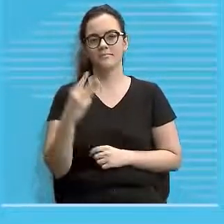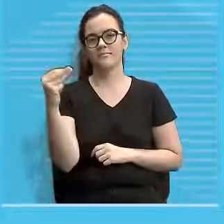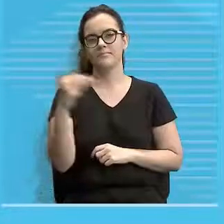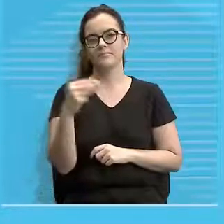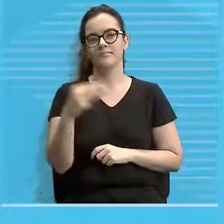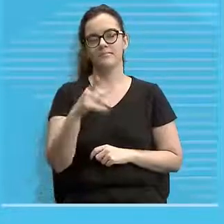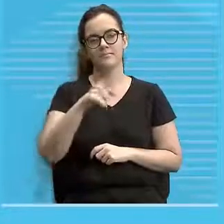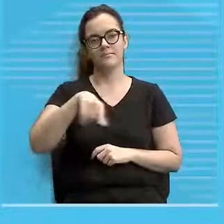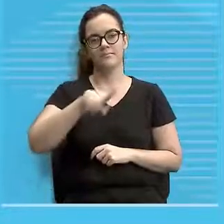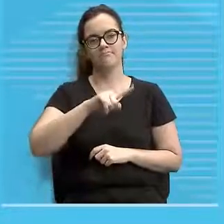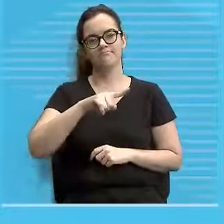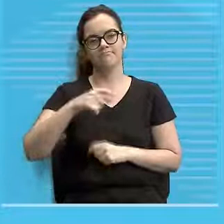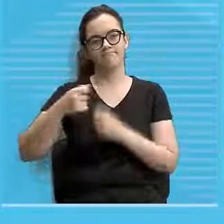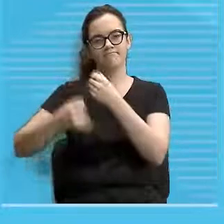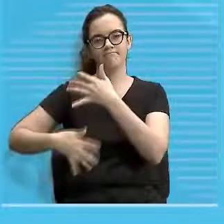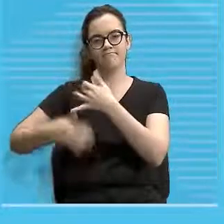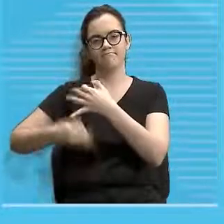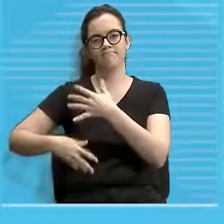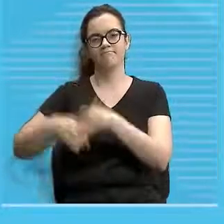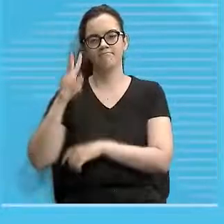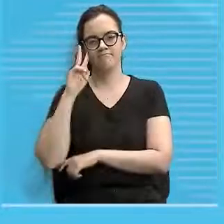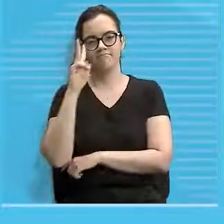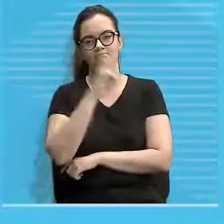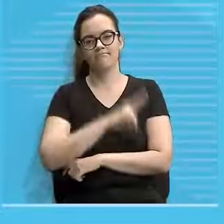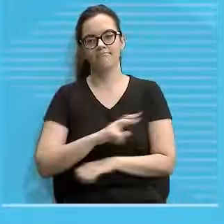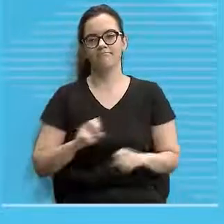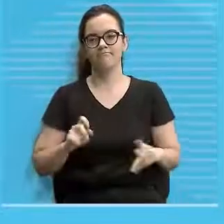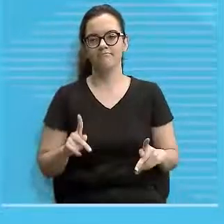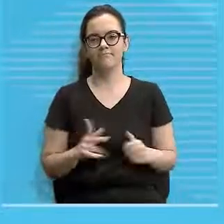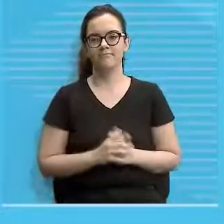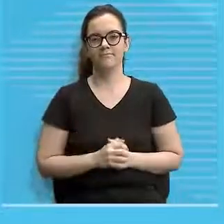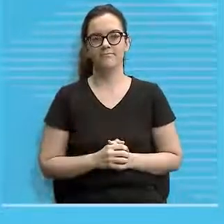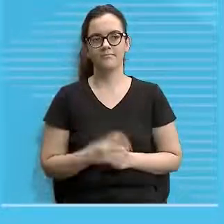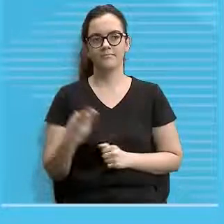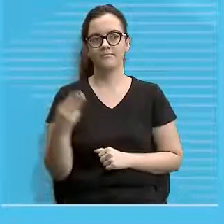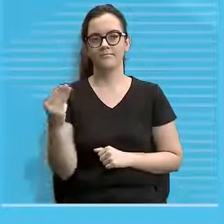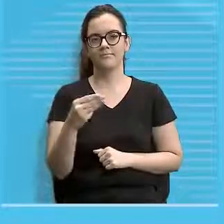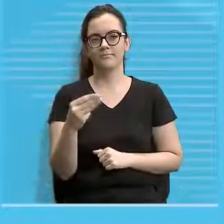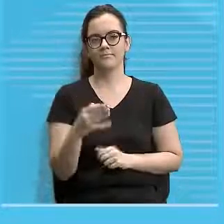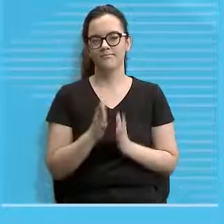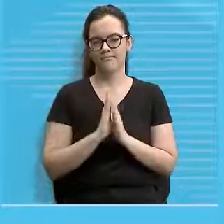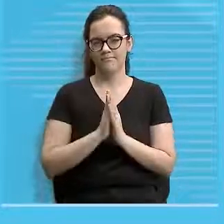resposta aqui no nosso bate-papo, tá certo? Então, 3 minutos na tela, por favor.